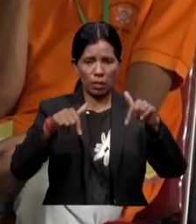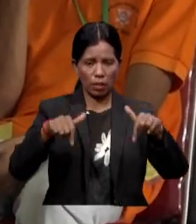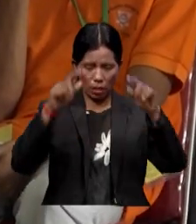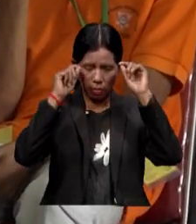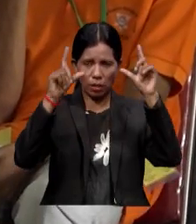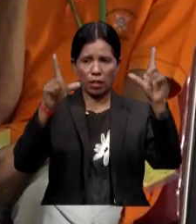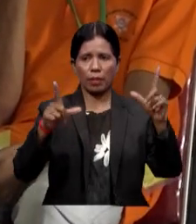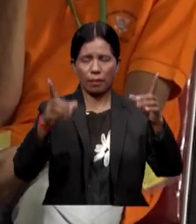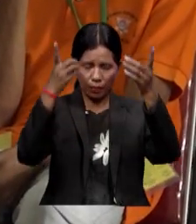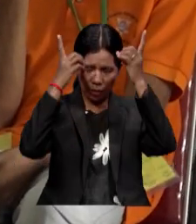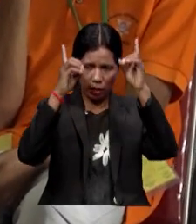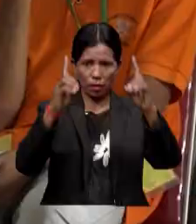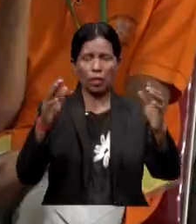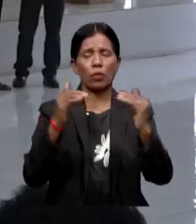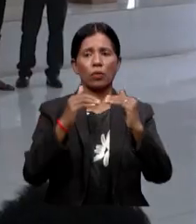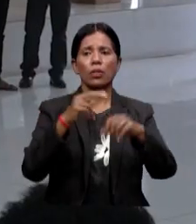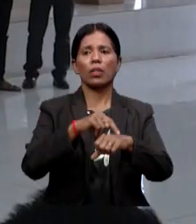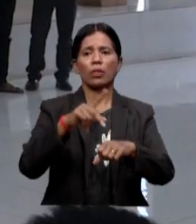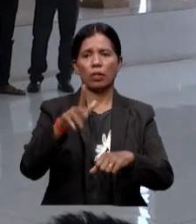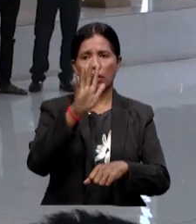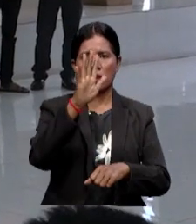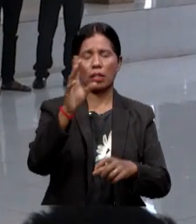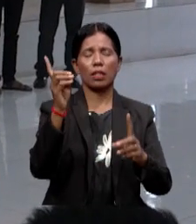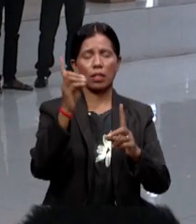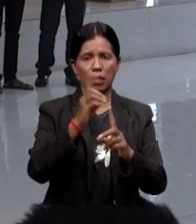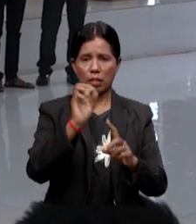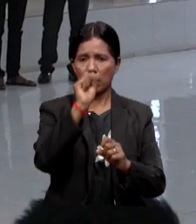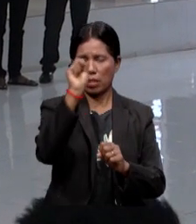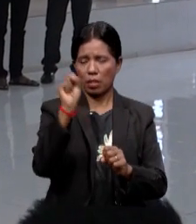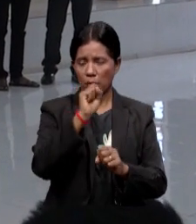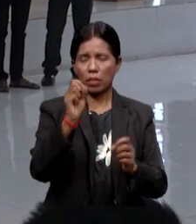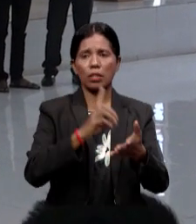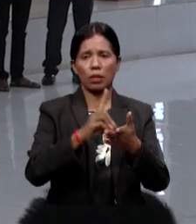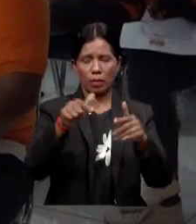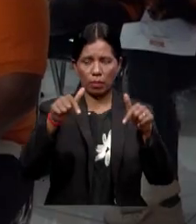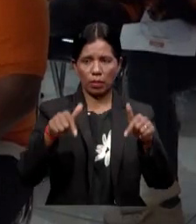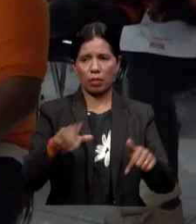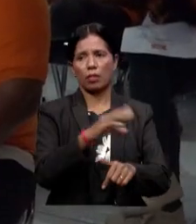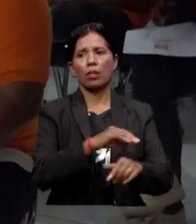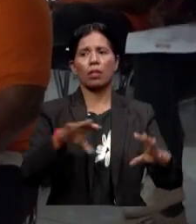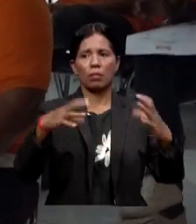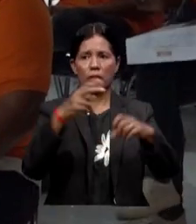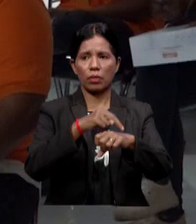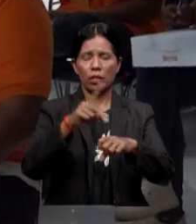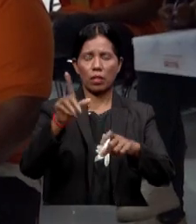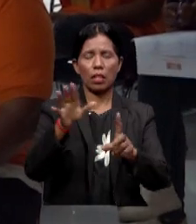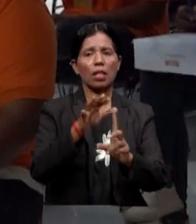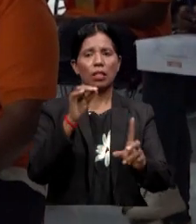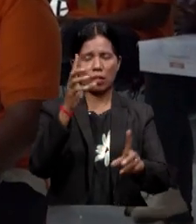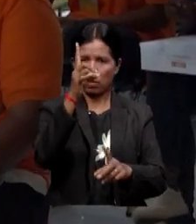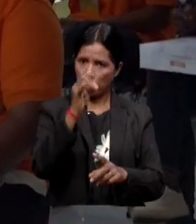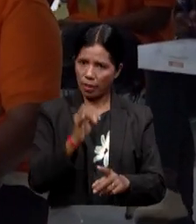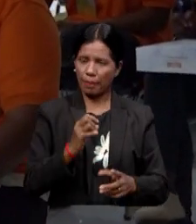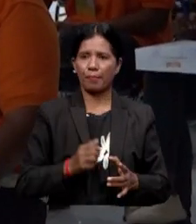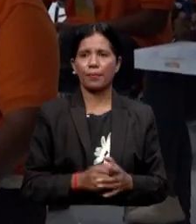forte liu-se Congresso Nacional da Lima e alor um sábado semana ne e a Salão Lariguto Comissão Nacional Eleição de Lim.